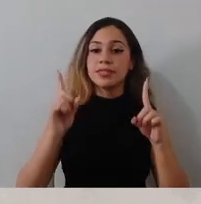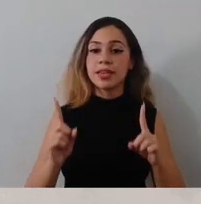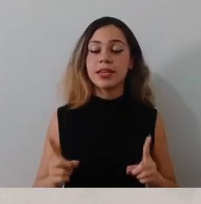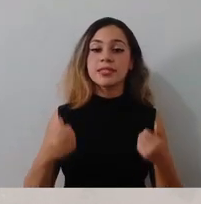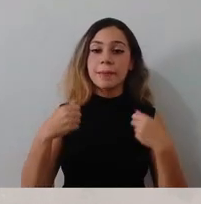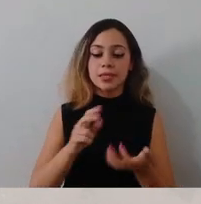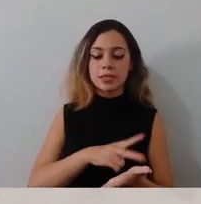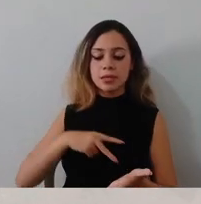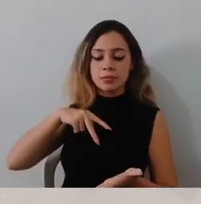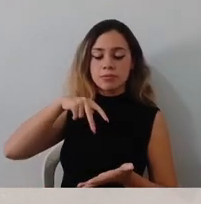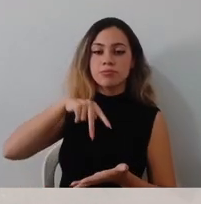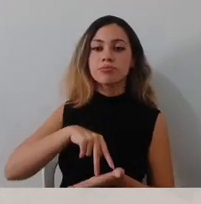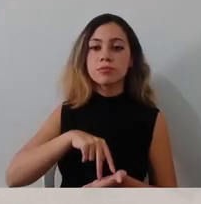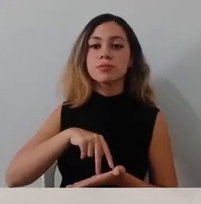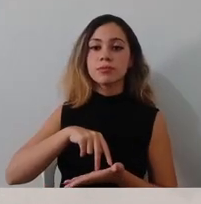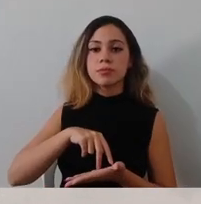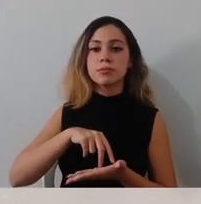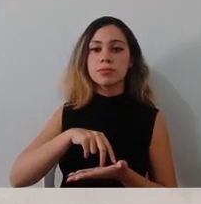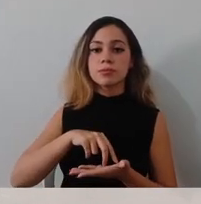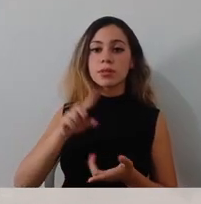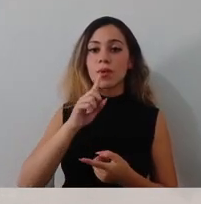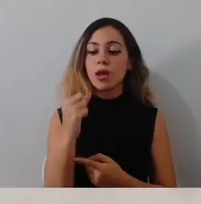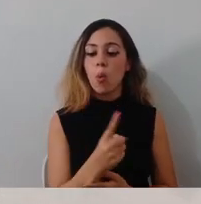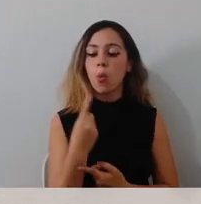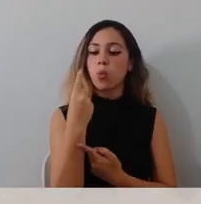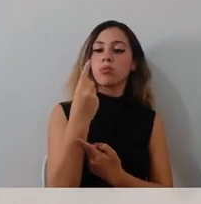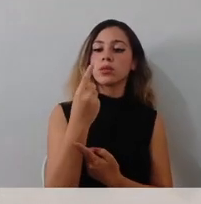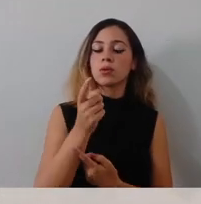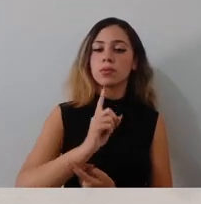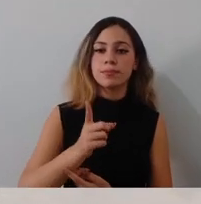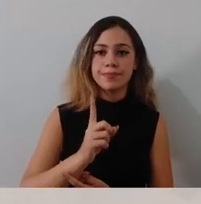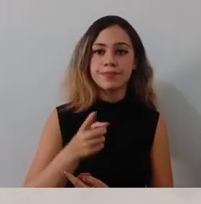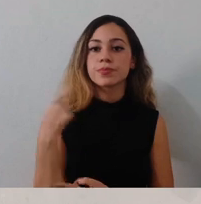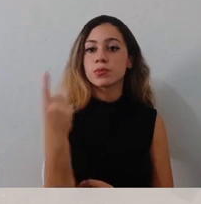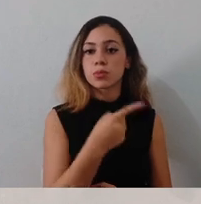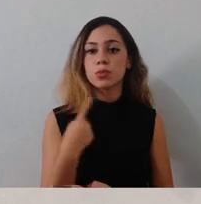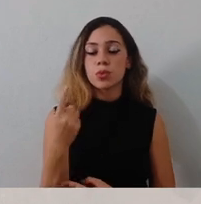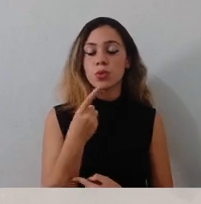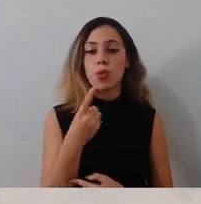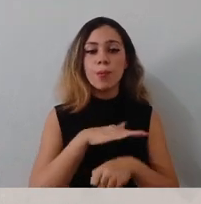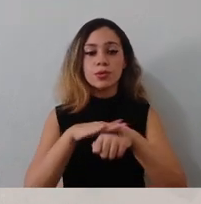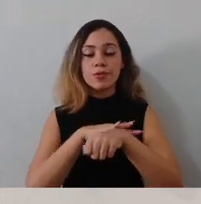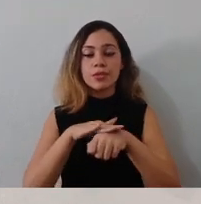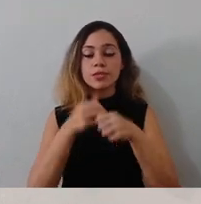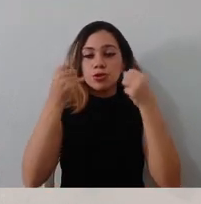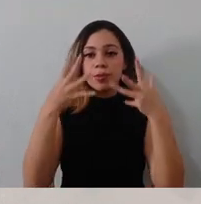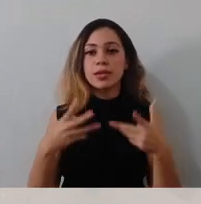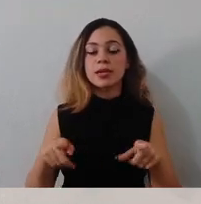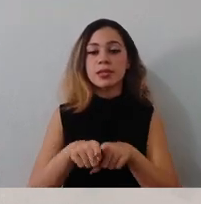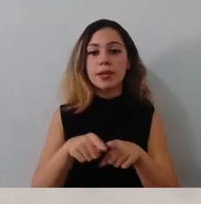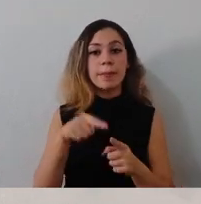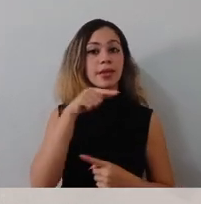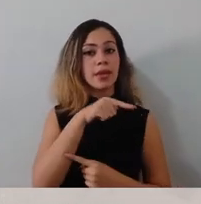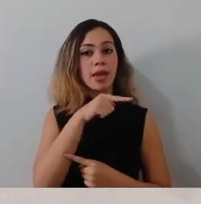no lugar de fala. Não é que esse lugar seja único e exclusivo. Nós, enquanto estávamos conversando,